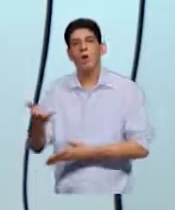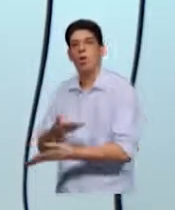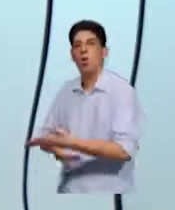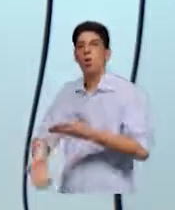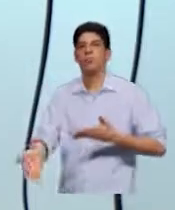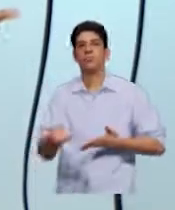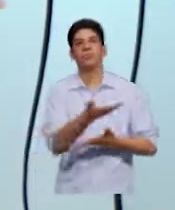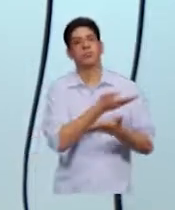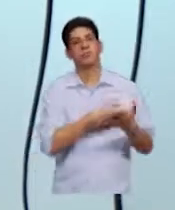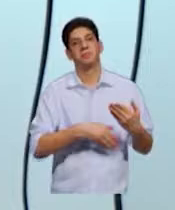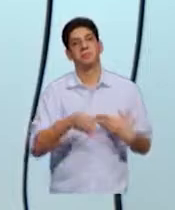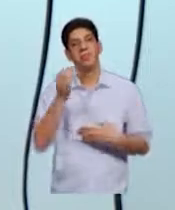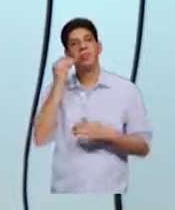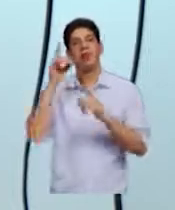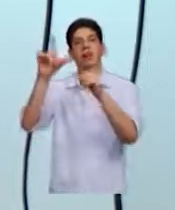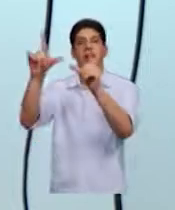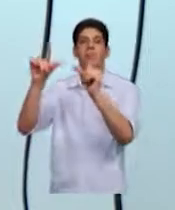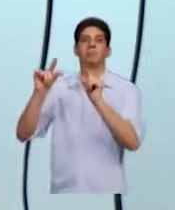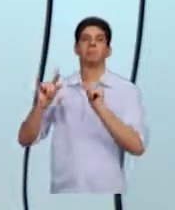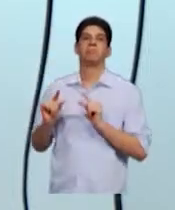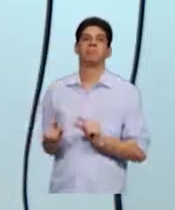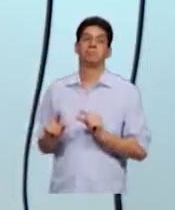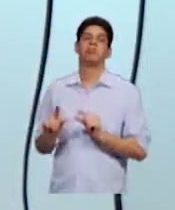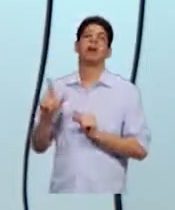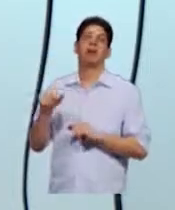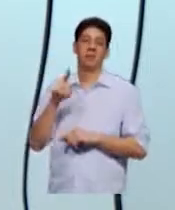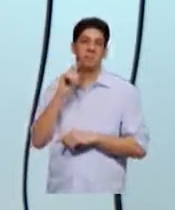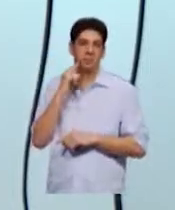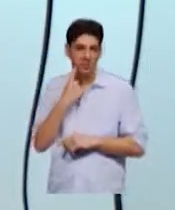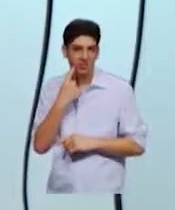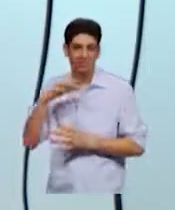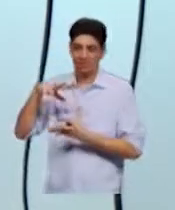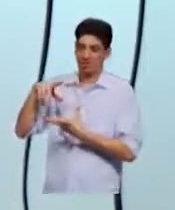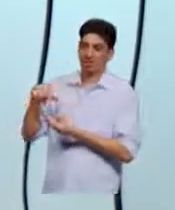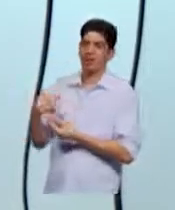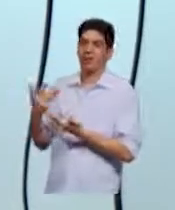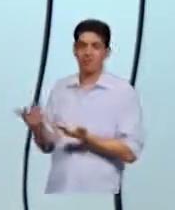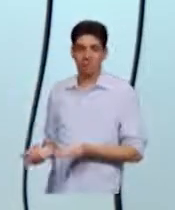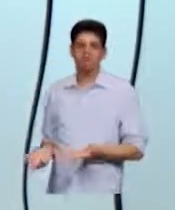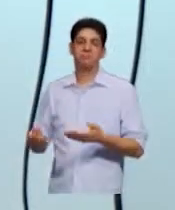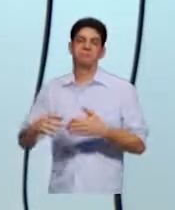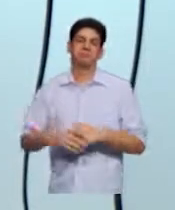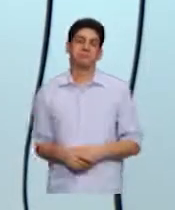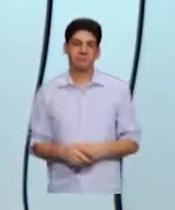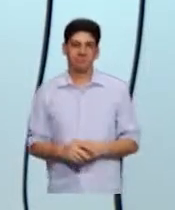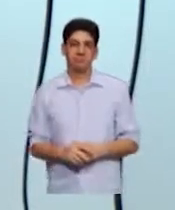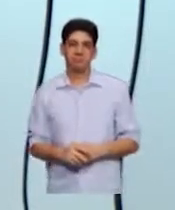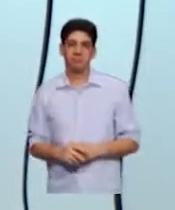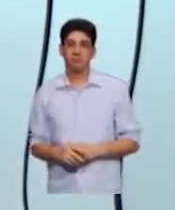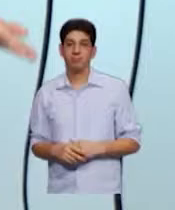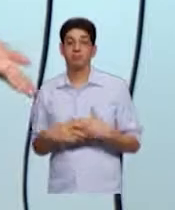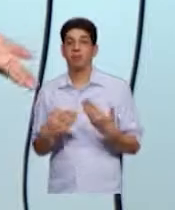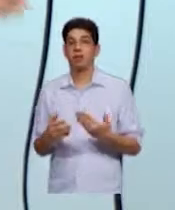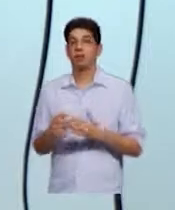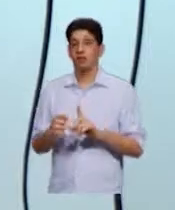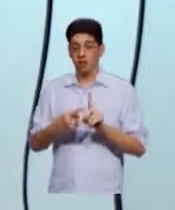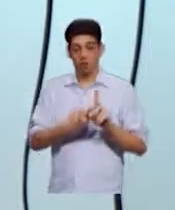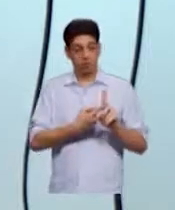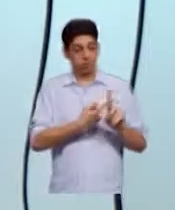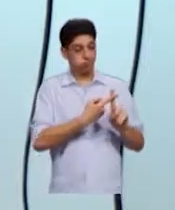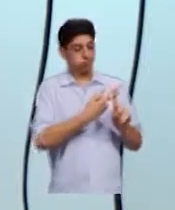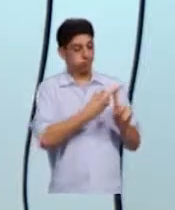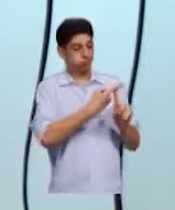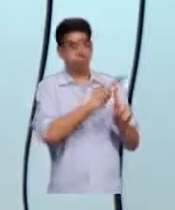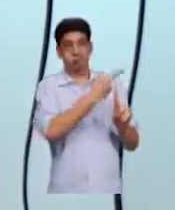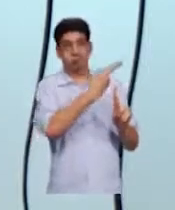para diminuir esse grau de poluição na Terra. O agravamento do efeito estufa, como eu disse para vocês, é uma